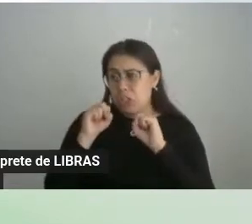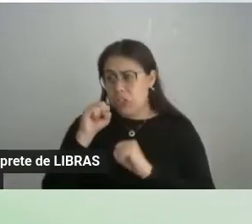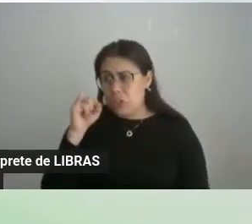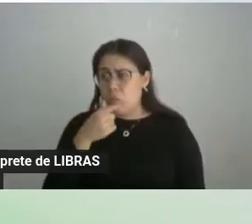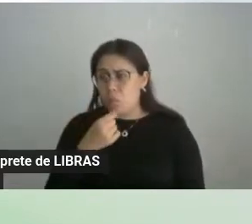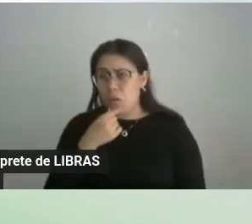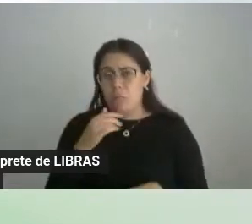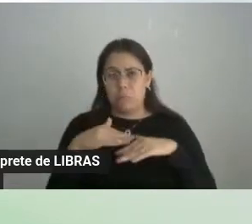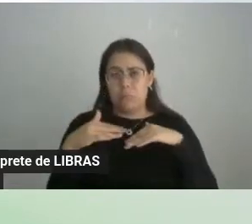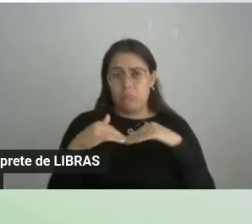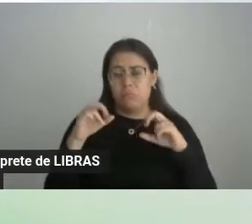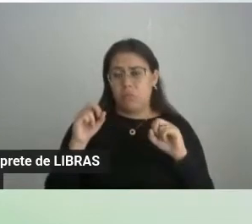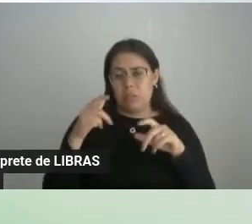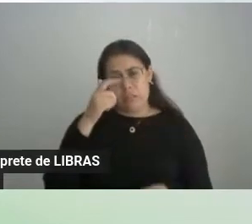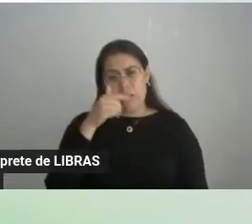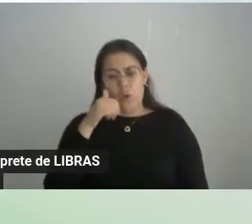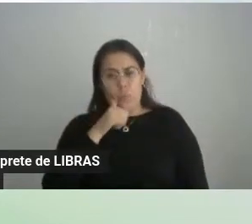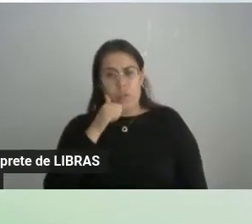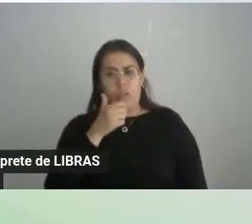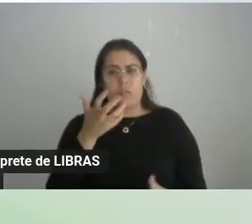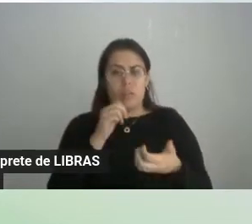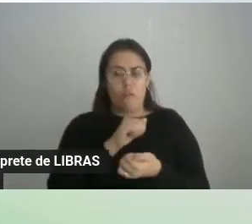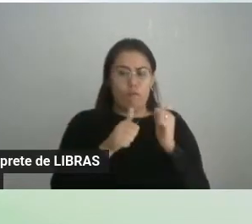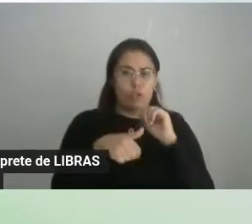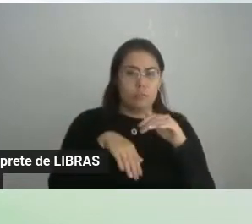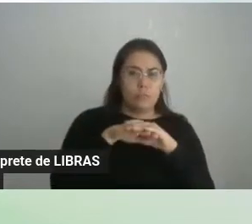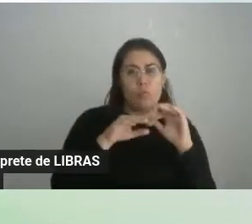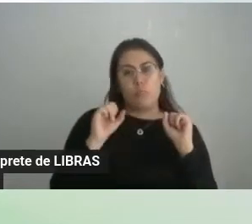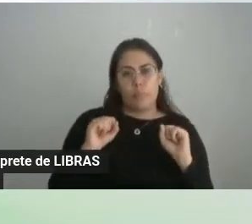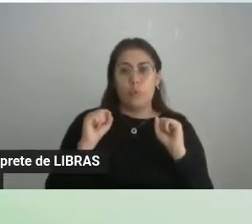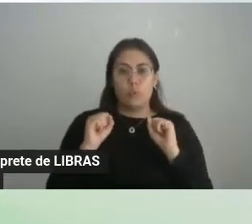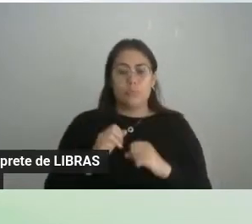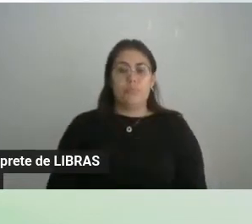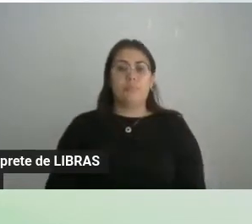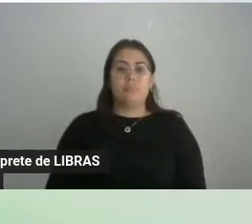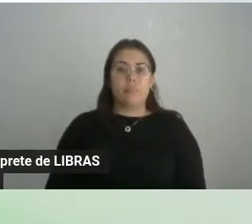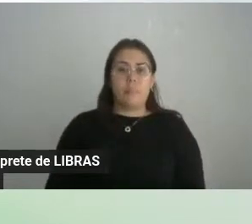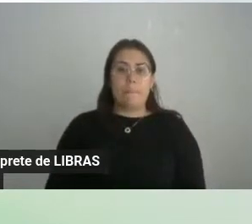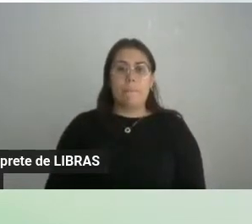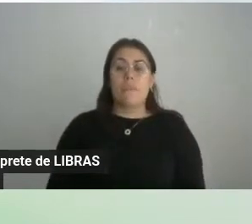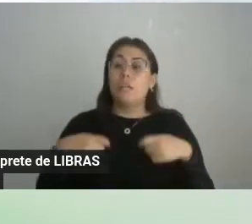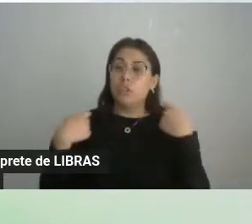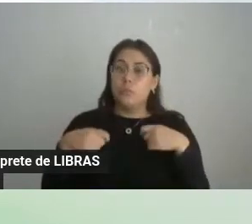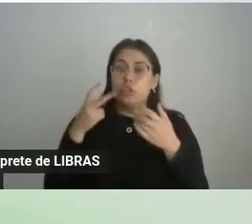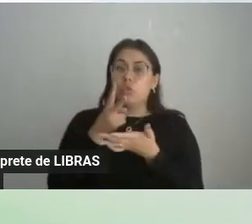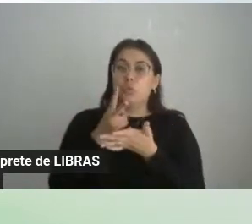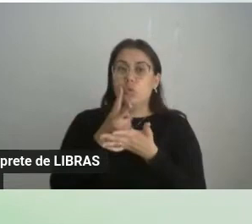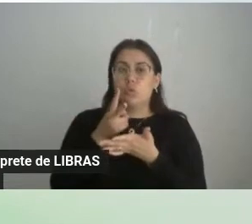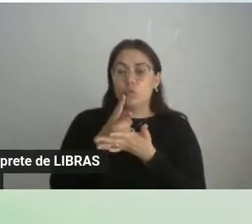ela quiser jogar futebol, ela pode jogar. Então, se a gente conseguir manter isso para os adolescentes, né, para